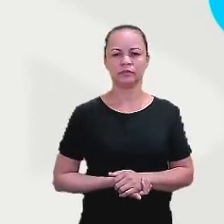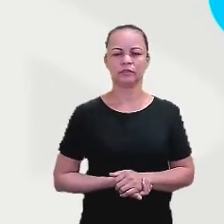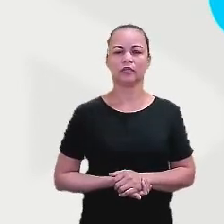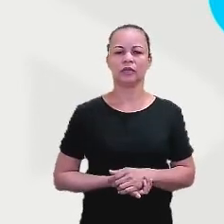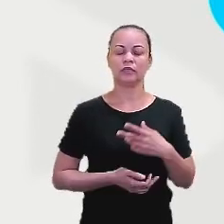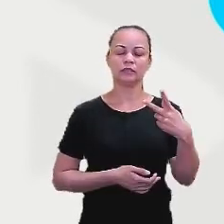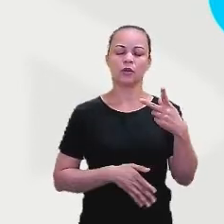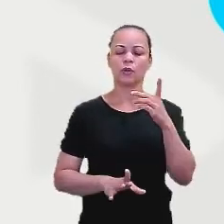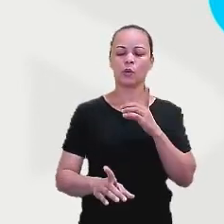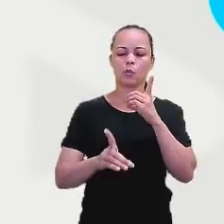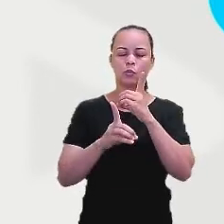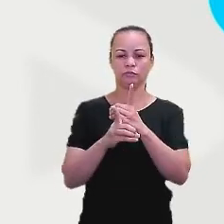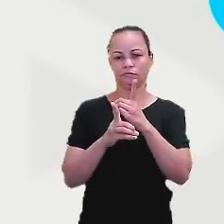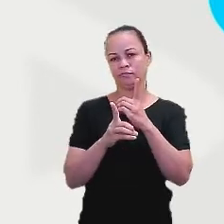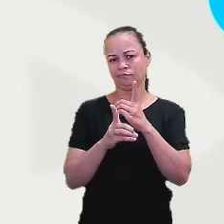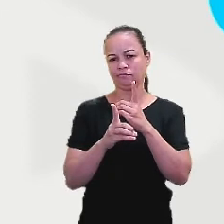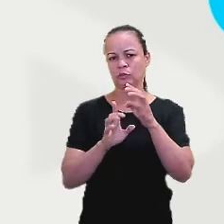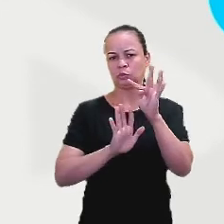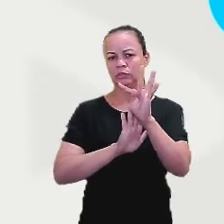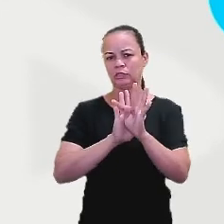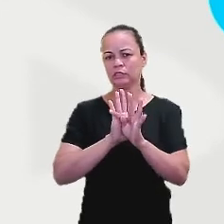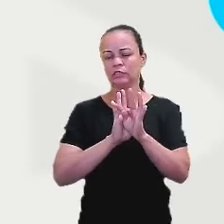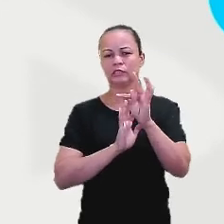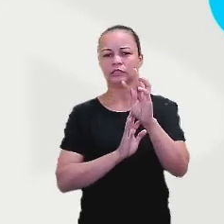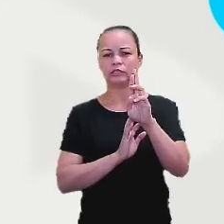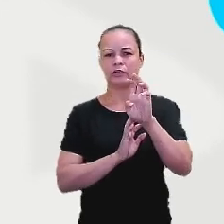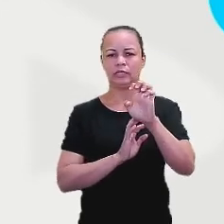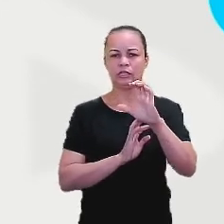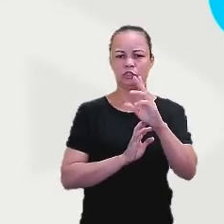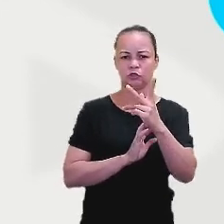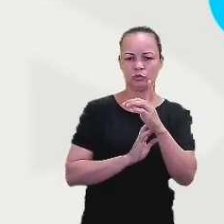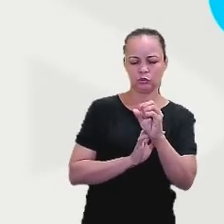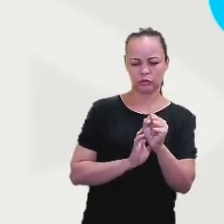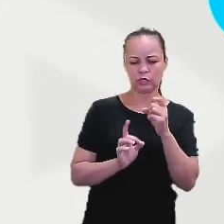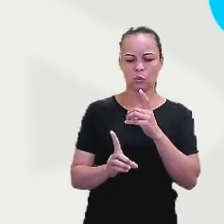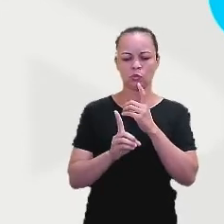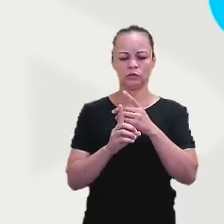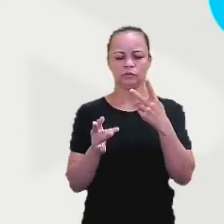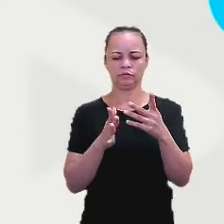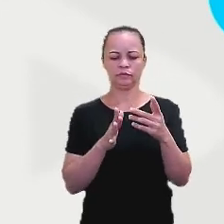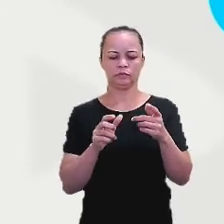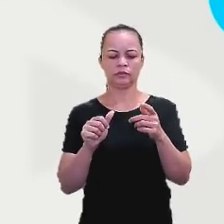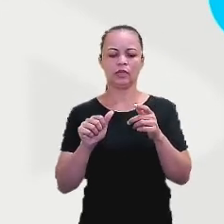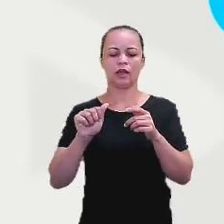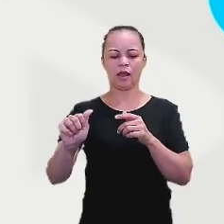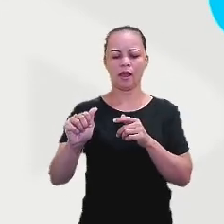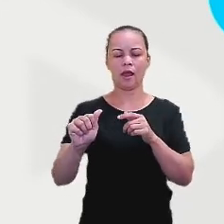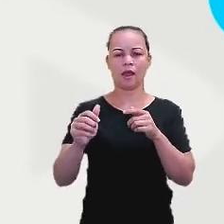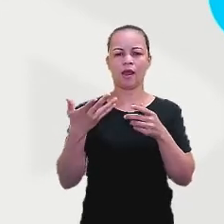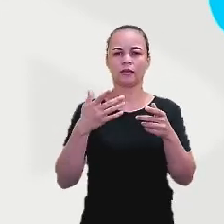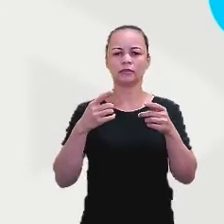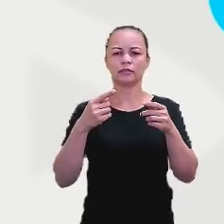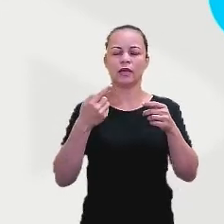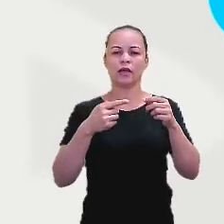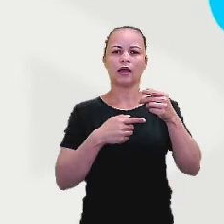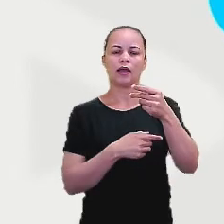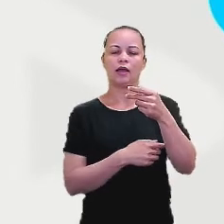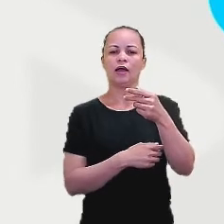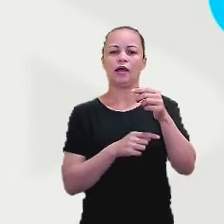encontramos esse humor em que textos? Em que trecho? Na letra A, diz que esse trecho, retirado da linha 2, diz